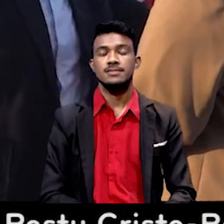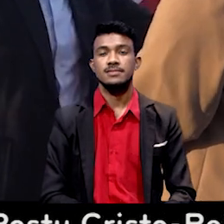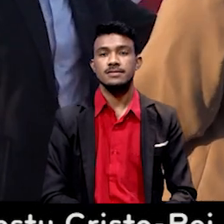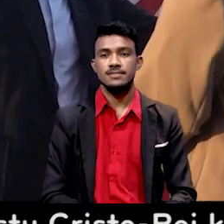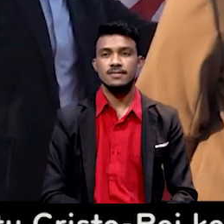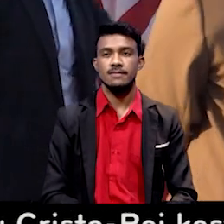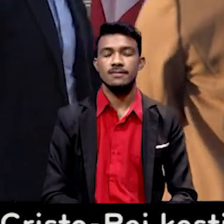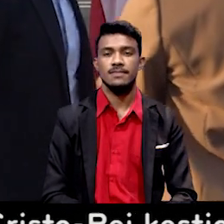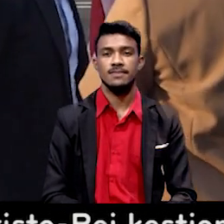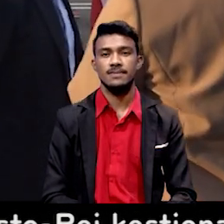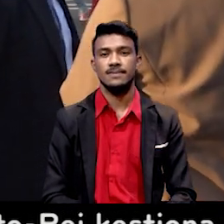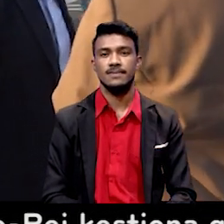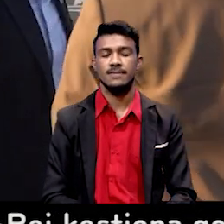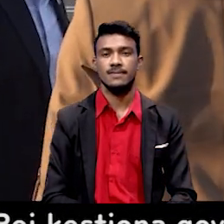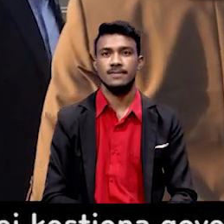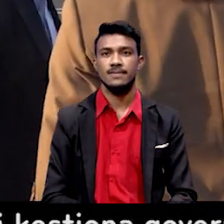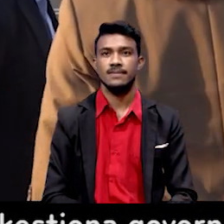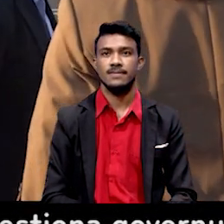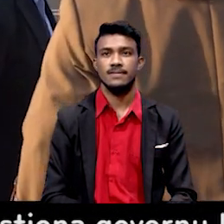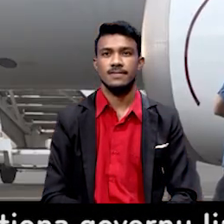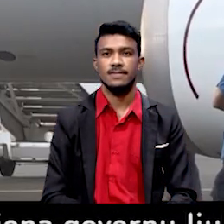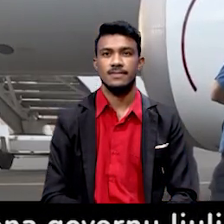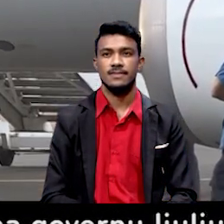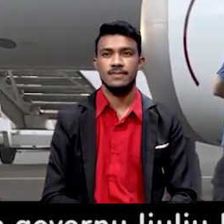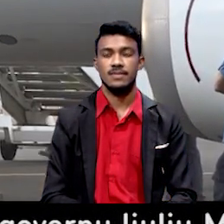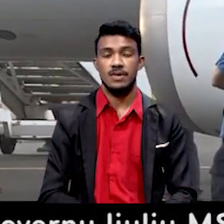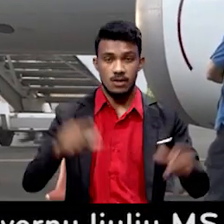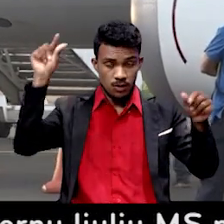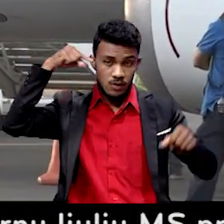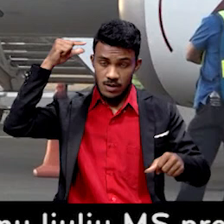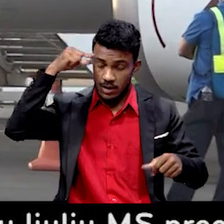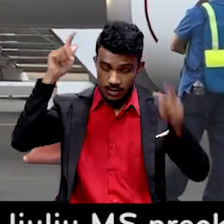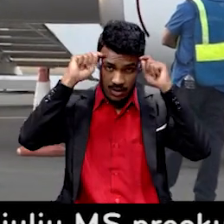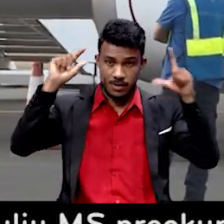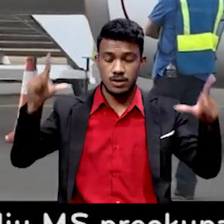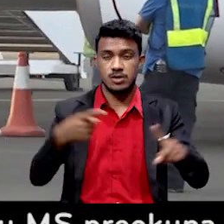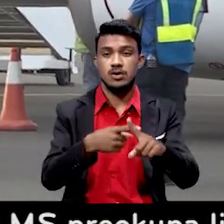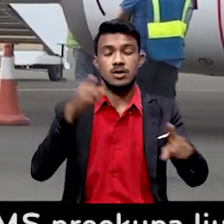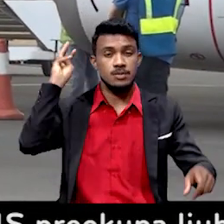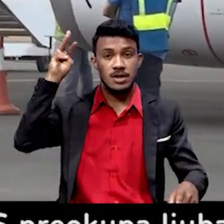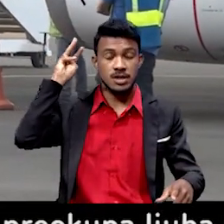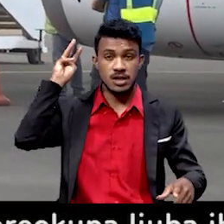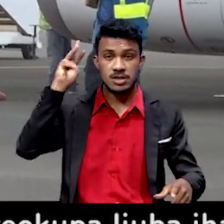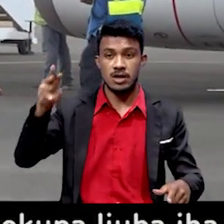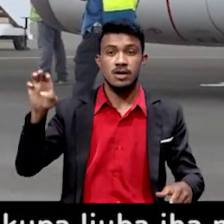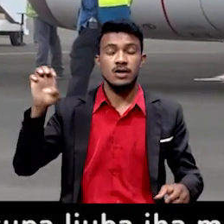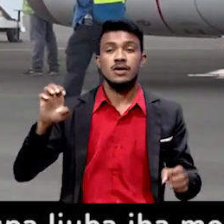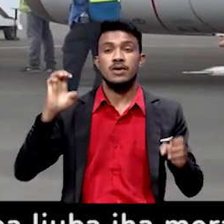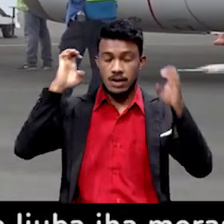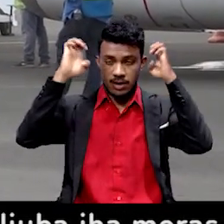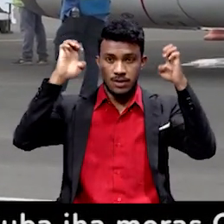its capabilities to provide further vaccines. Governo Timor-Leste, o Ministério da Educação, da Juventude e do Esporte, Armindo